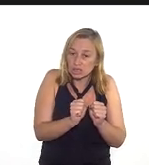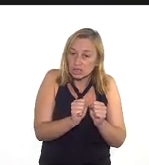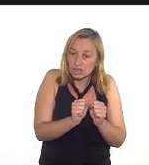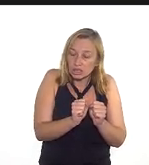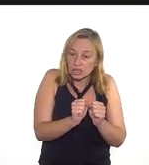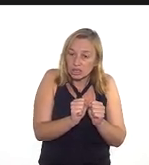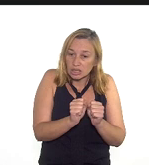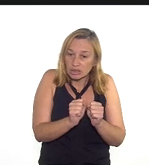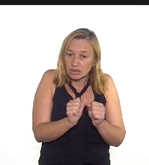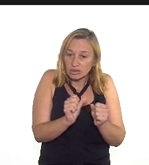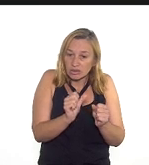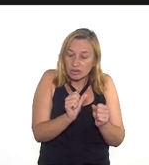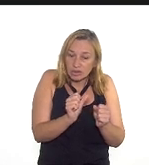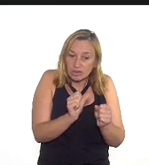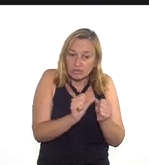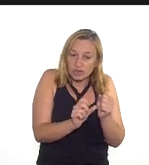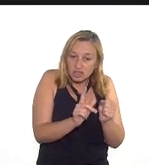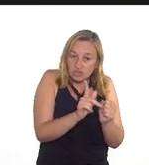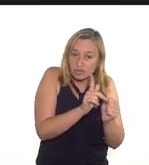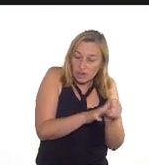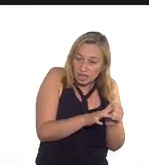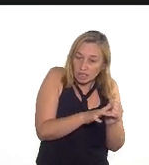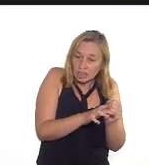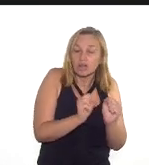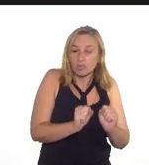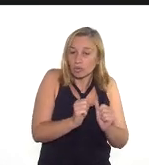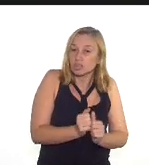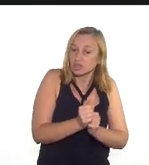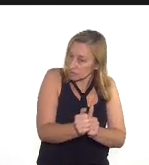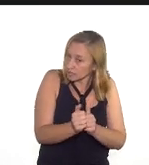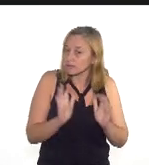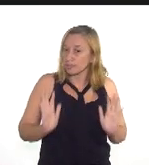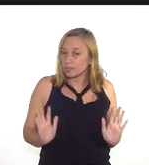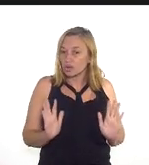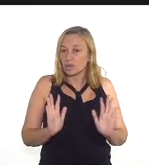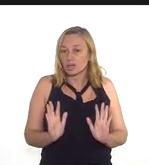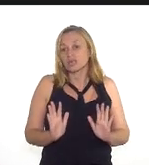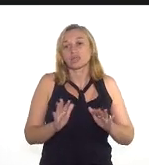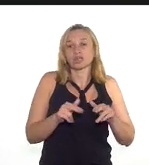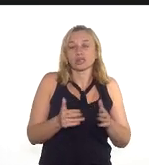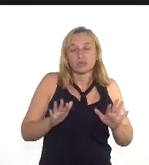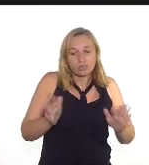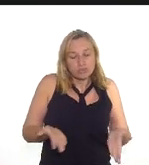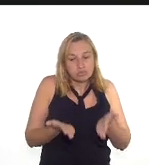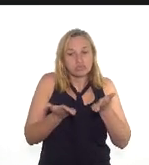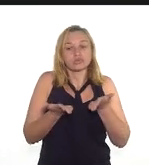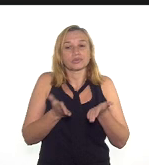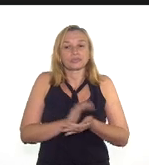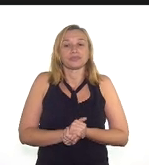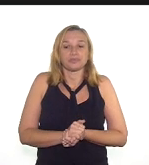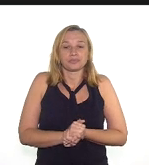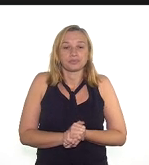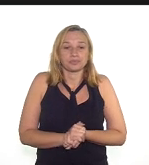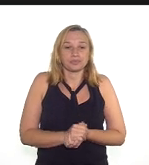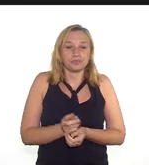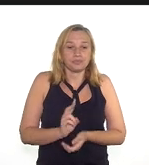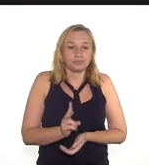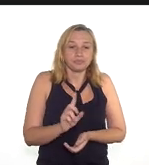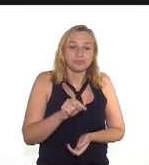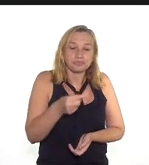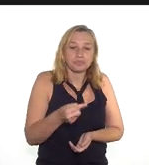infração, uma infração mais gravosa, ele pode seguir em frente, desde que devidamente motivado. Bom, eu vou para o segundo